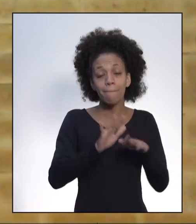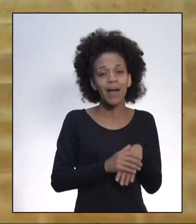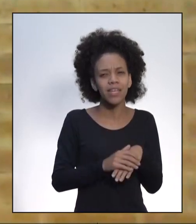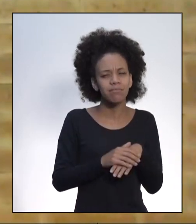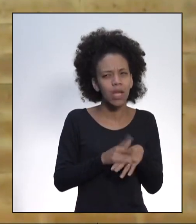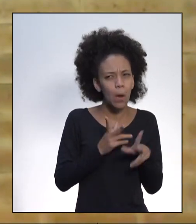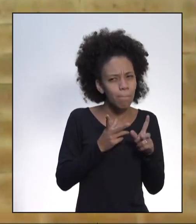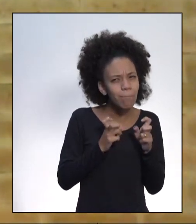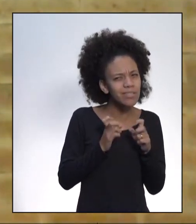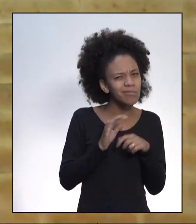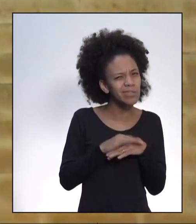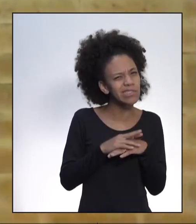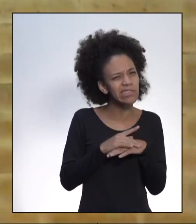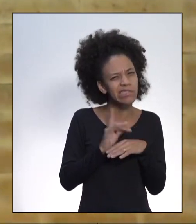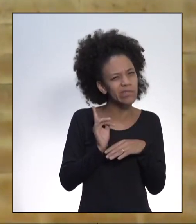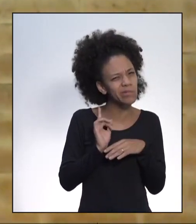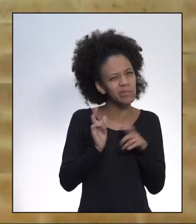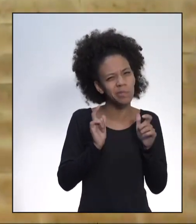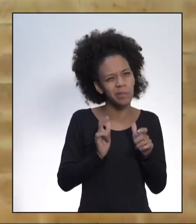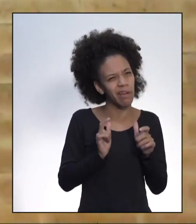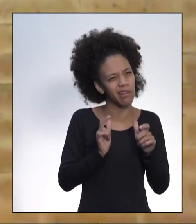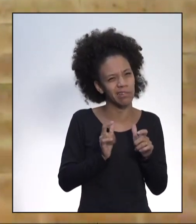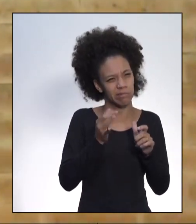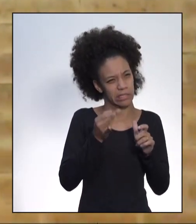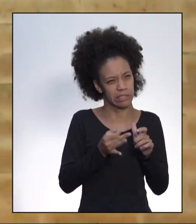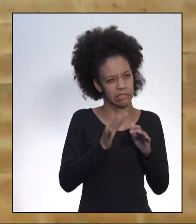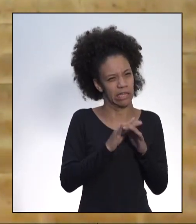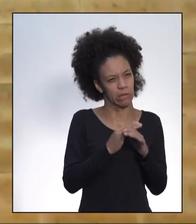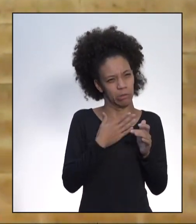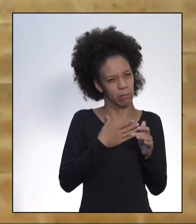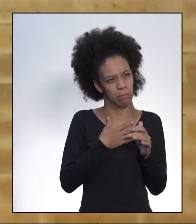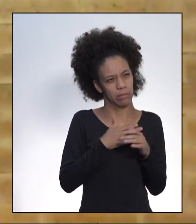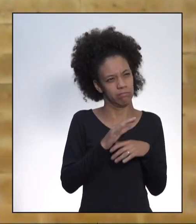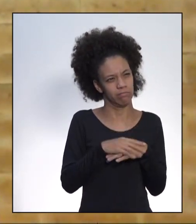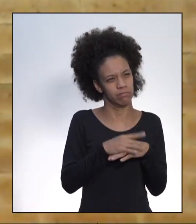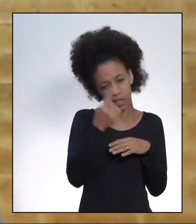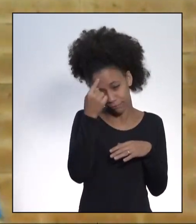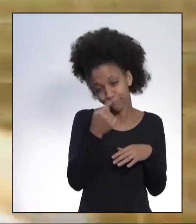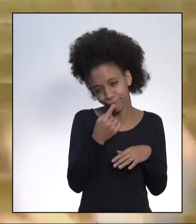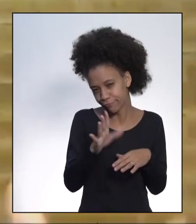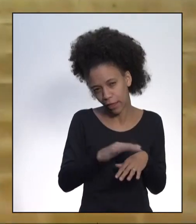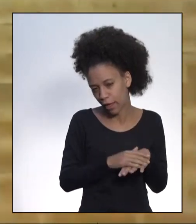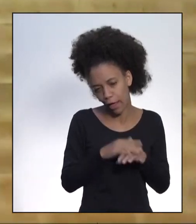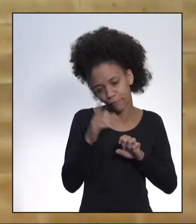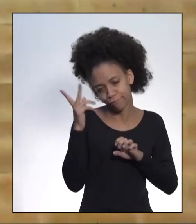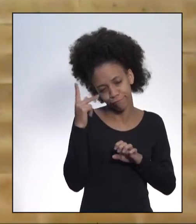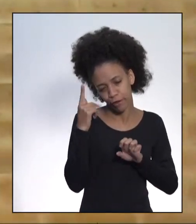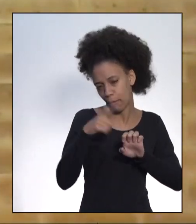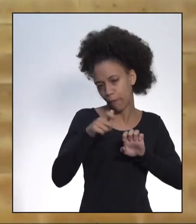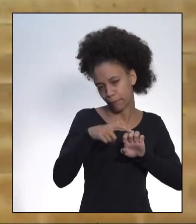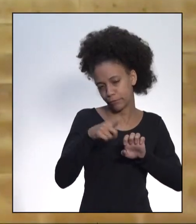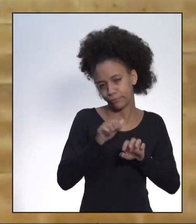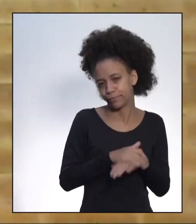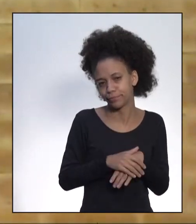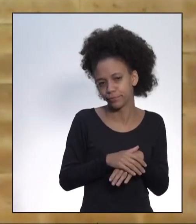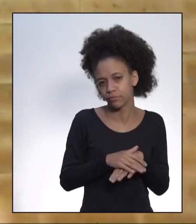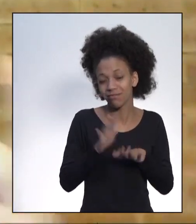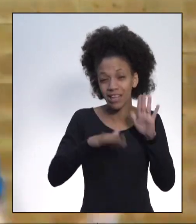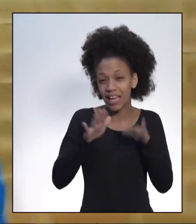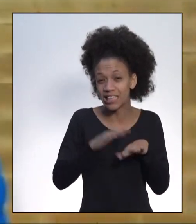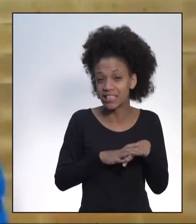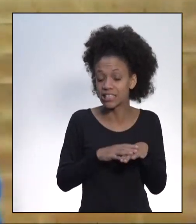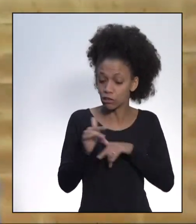eu percebi que não era onde eu queria estar, sabe? Eu acho que essa é outra característica também do empreendedor, que é normal no ser humano. Muitas vezes a gente